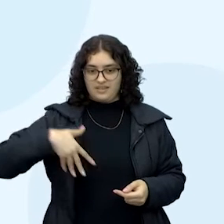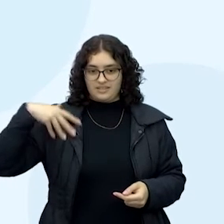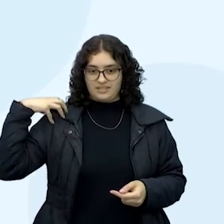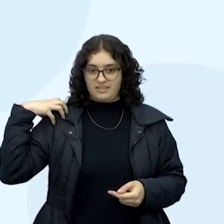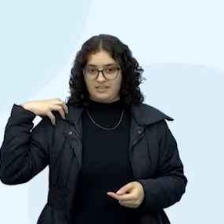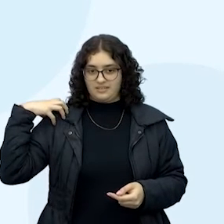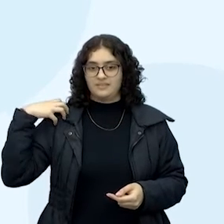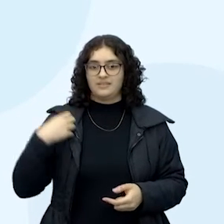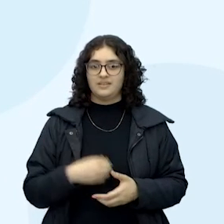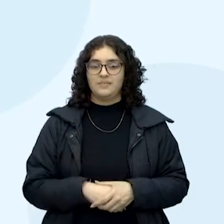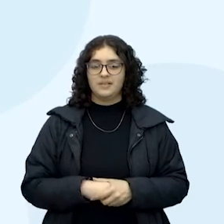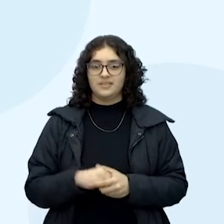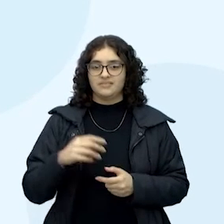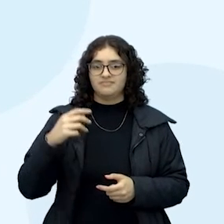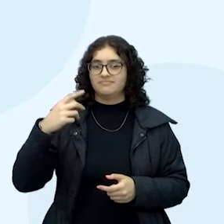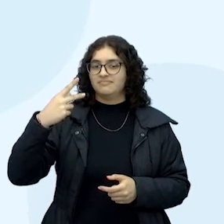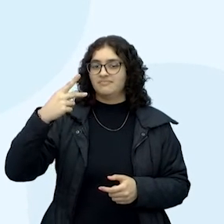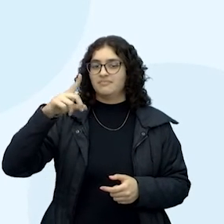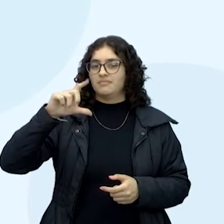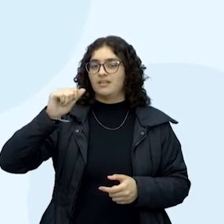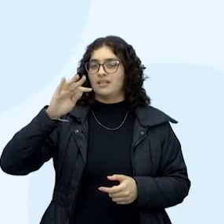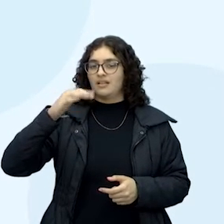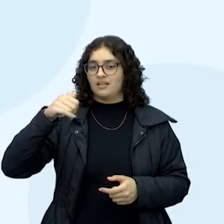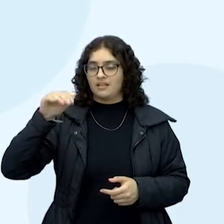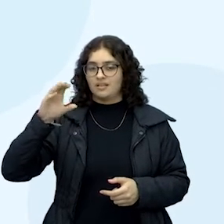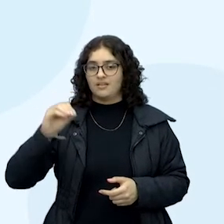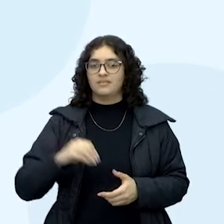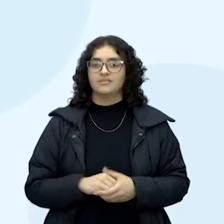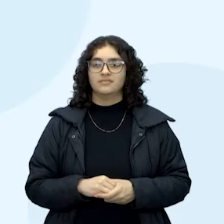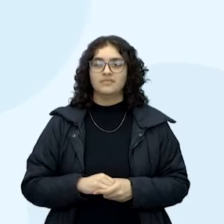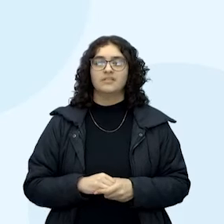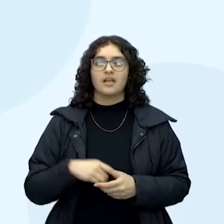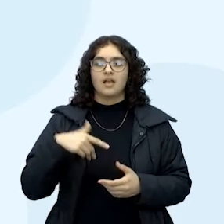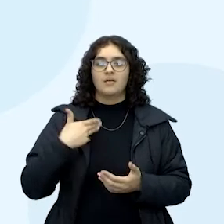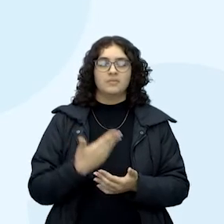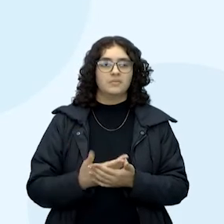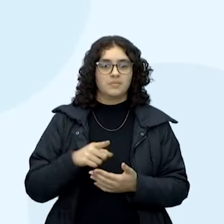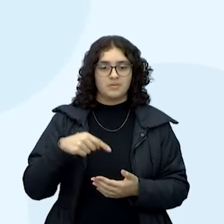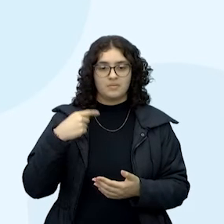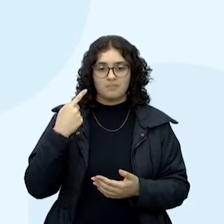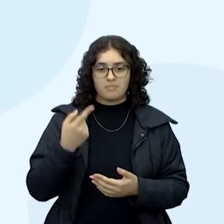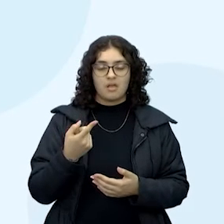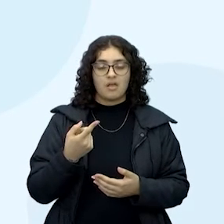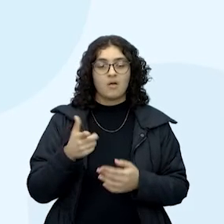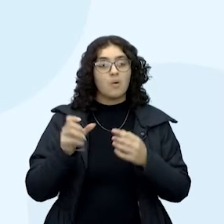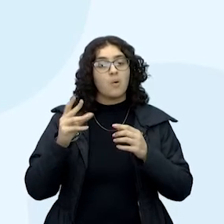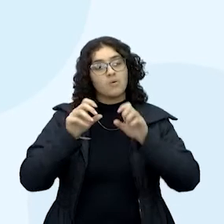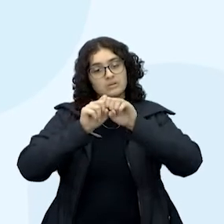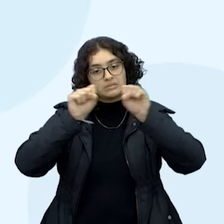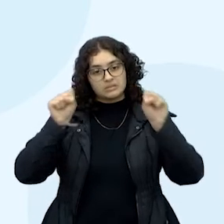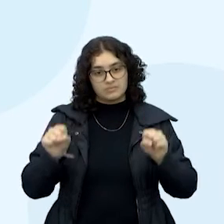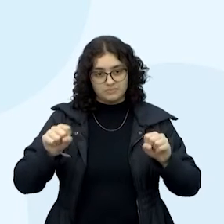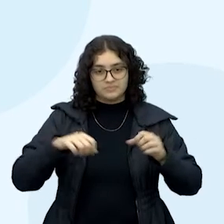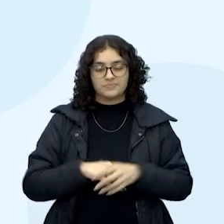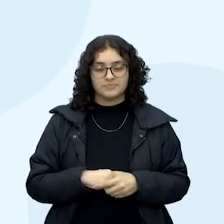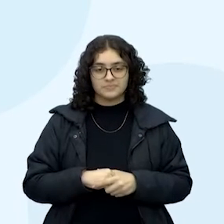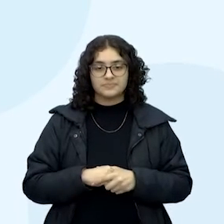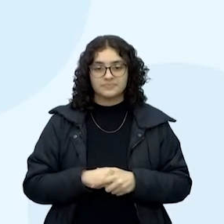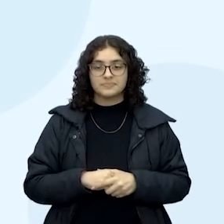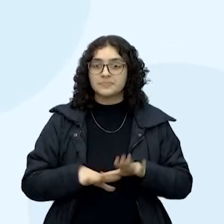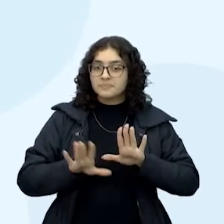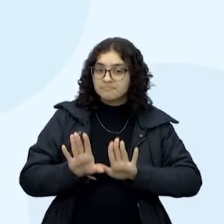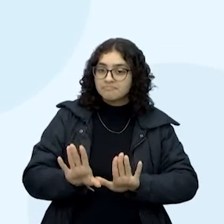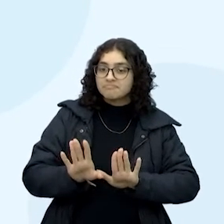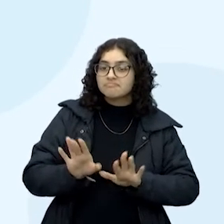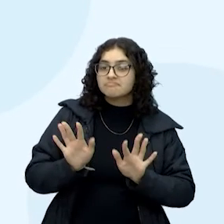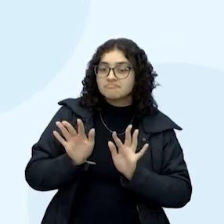sobre Platão. Nós vamos falar sobre ele na próxima aula, ou na sistematização, tudo bem? E, por